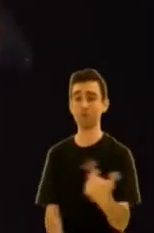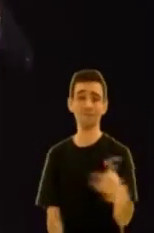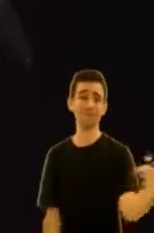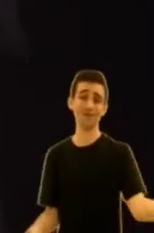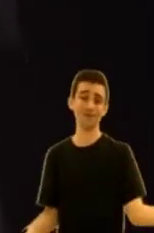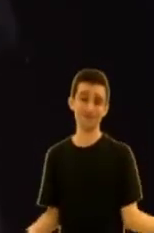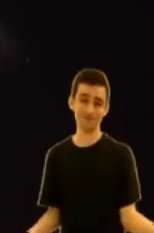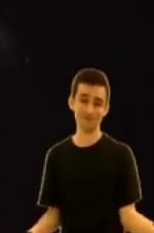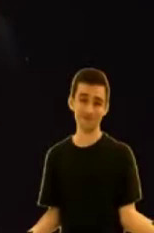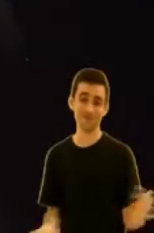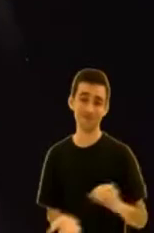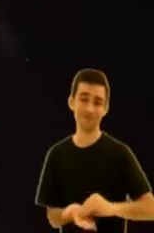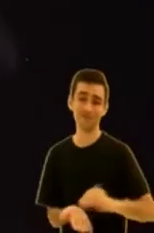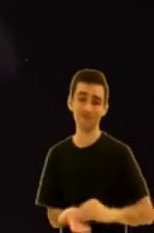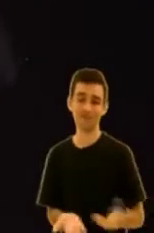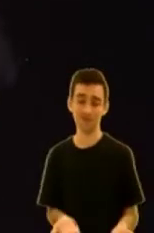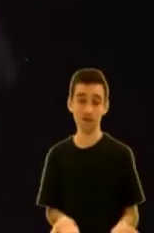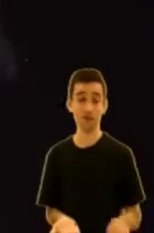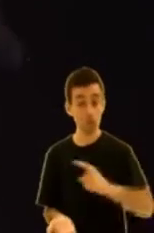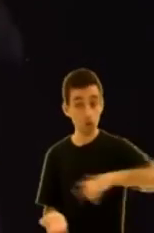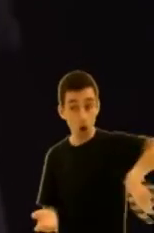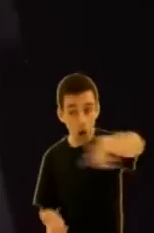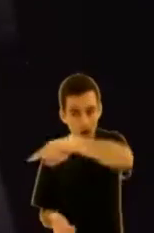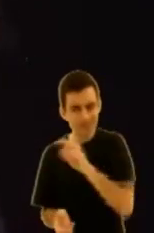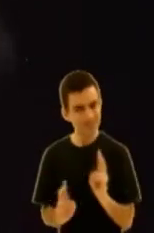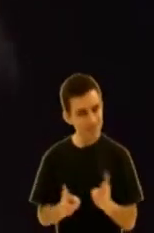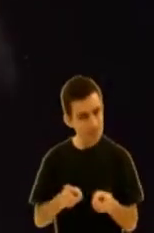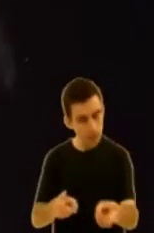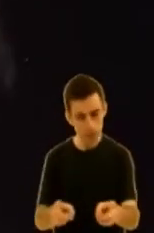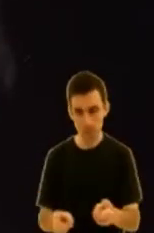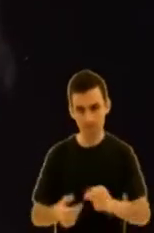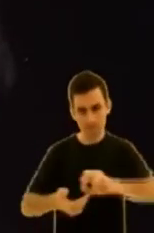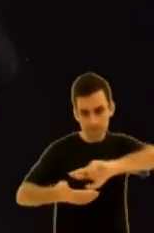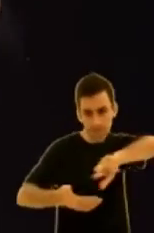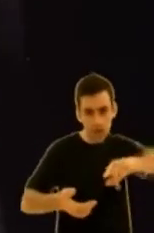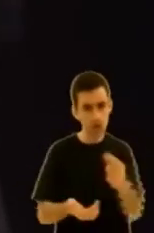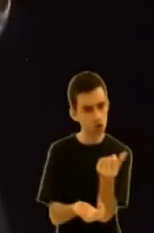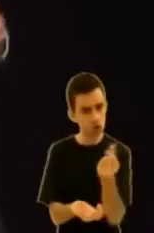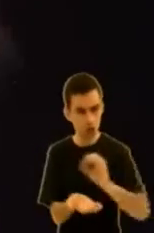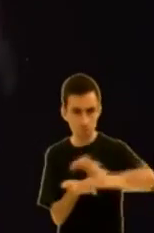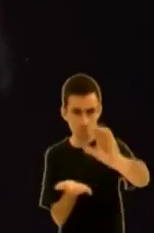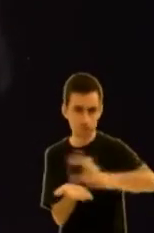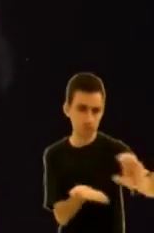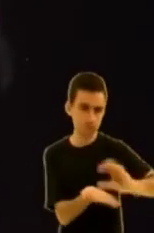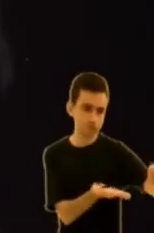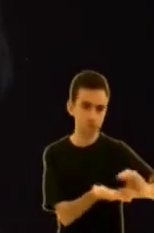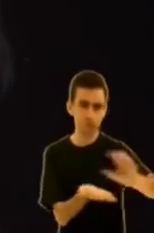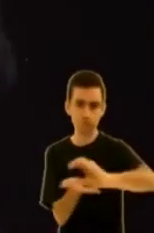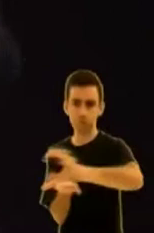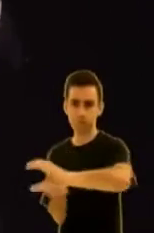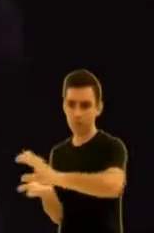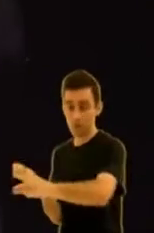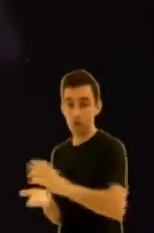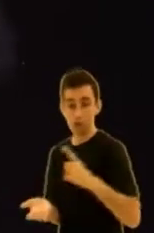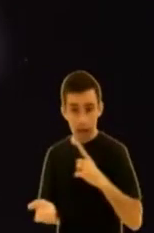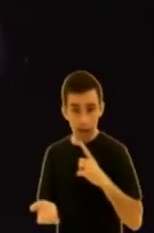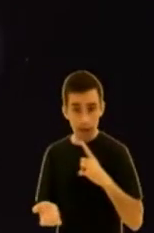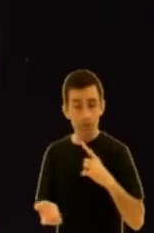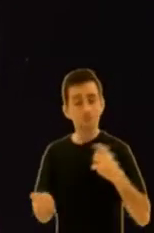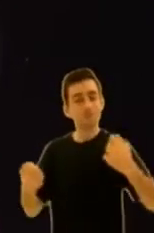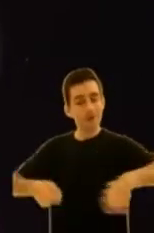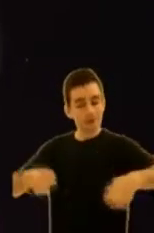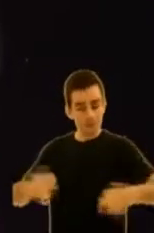alimentados. Então, manter esses sistemas alimentados, prestar contas dos recursos, manter as informações do CIOP, não